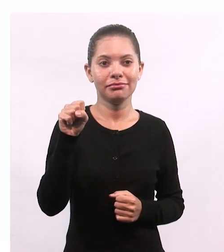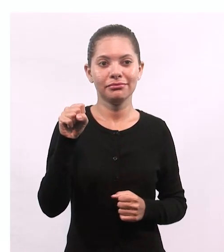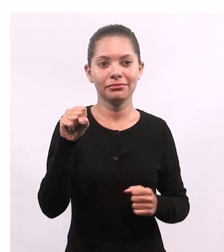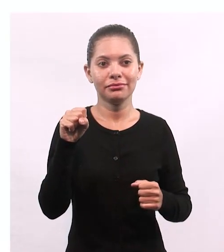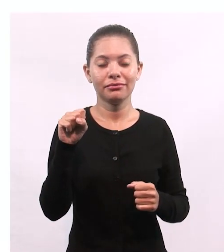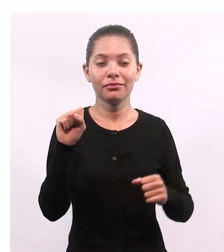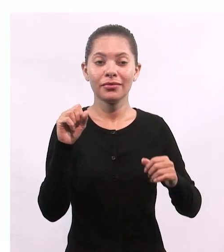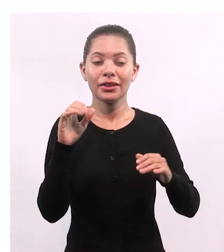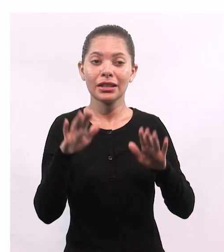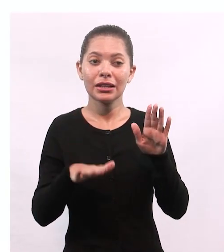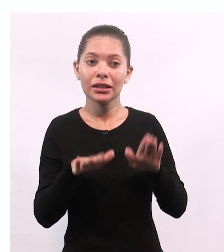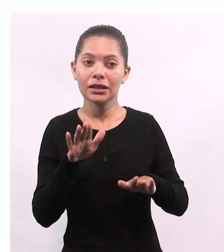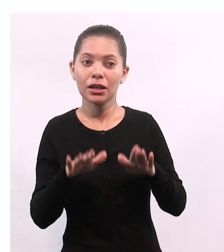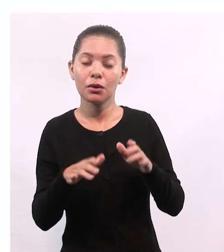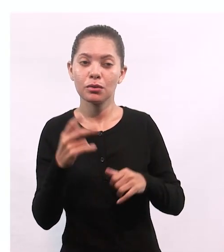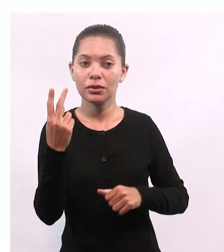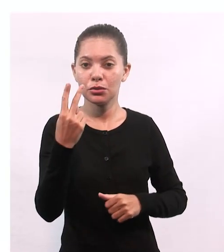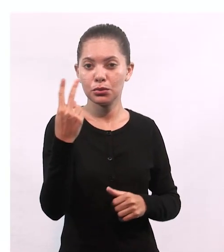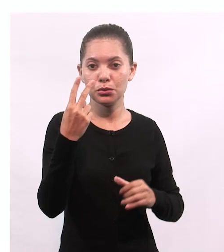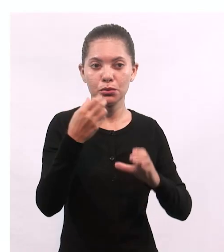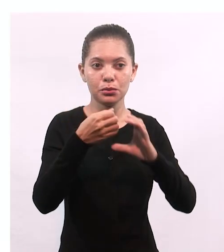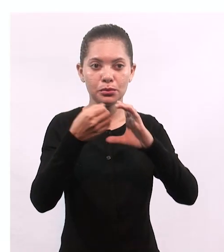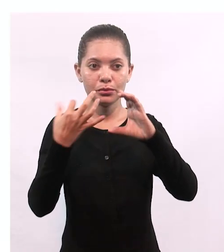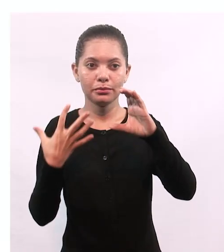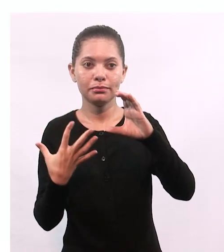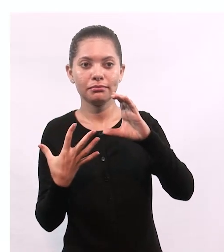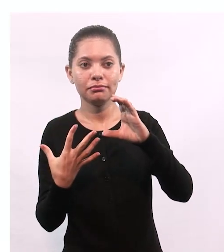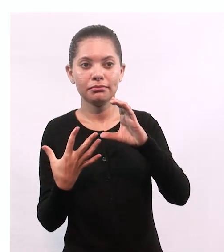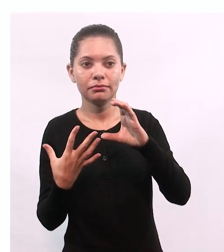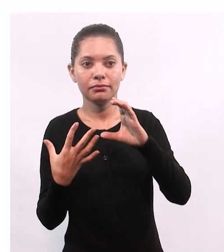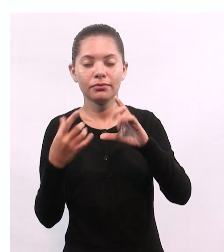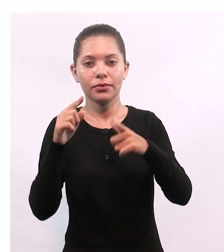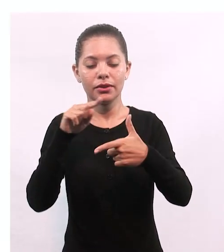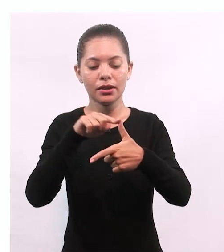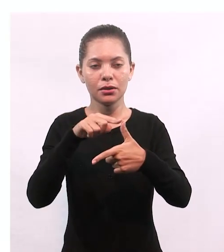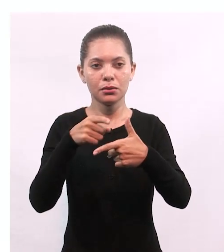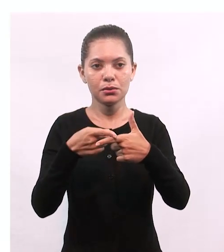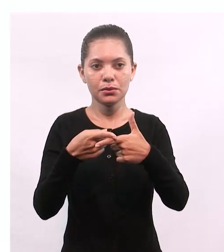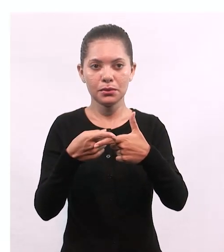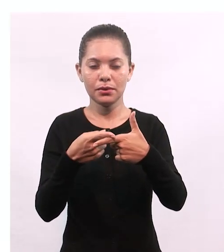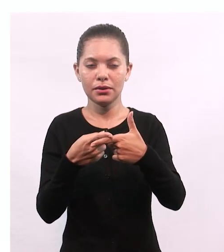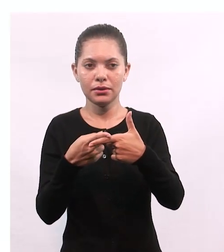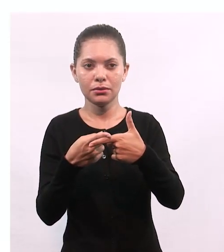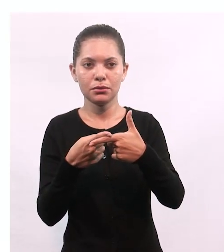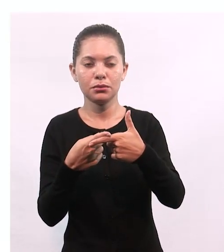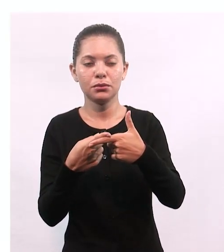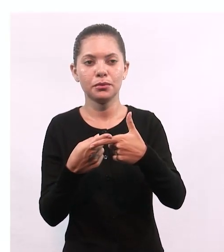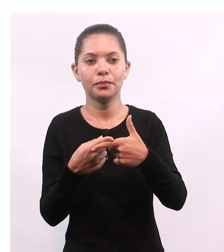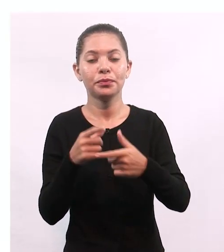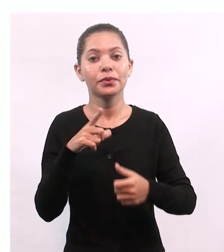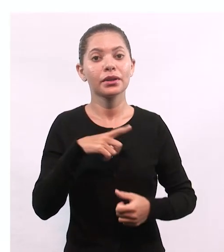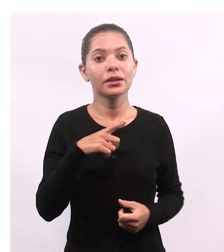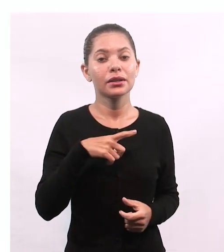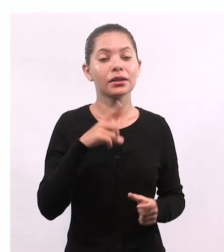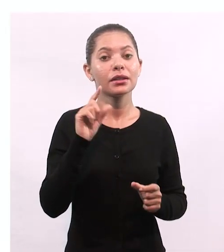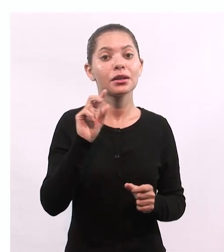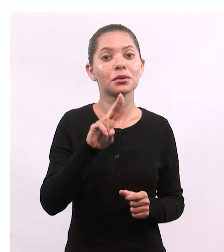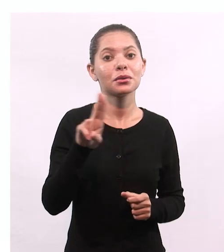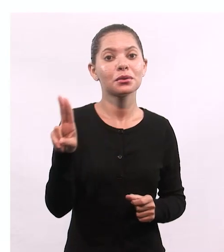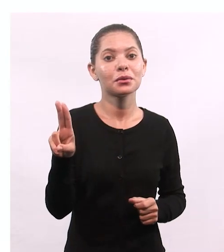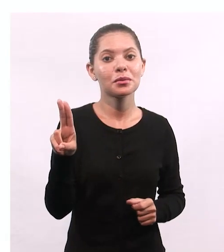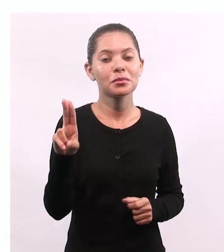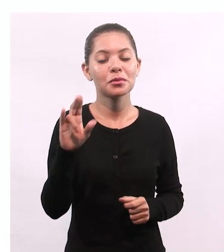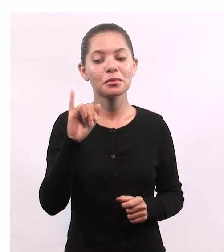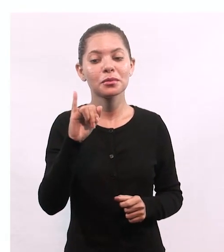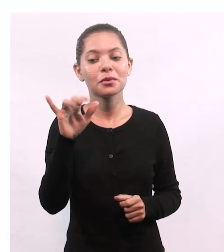Sim. Então, caso ele possua essas duas características, ter ângulos retos e ter as mesmas medidas, a gente